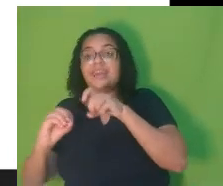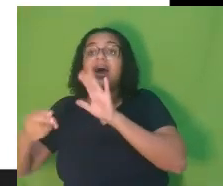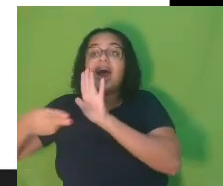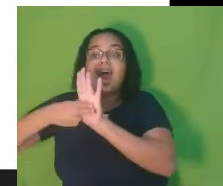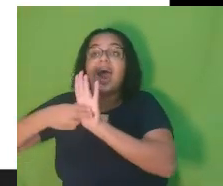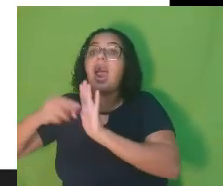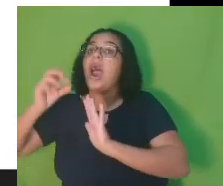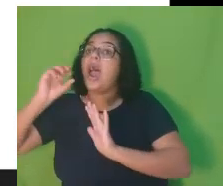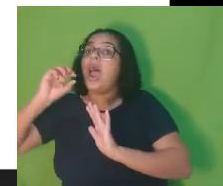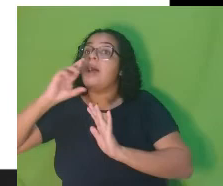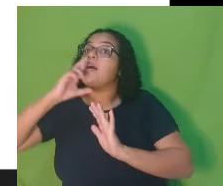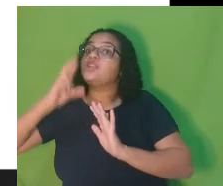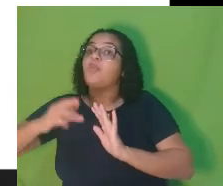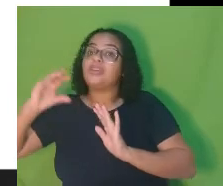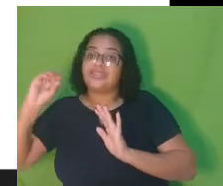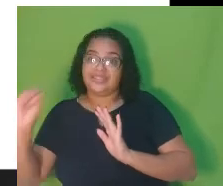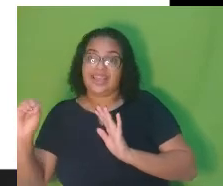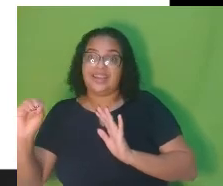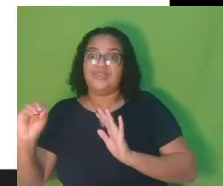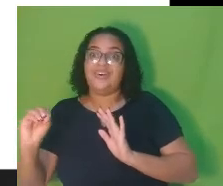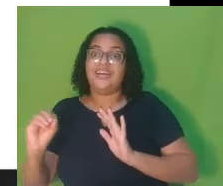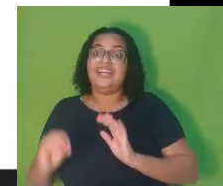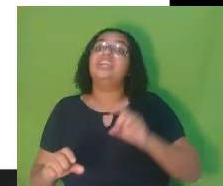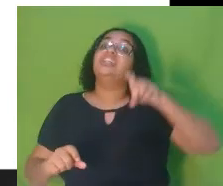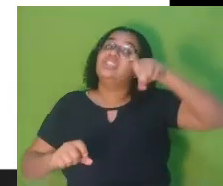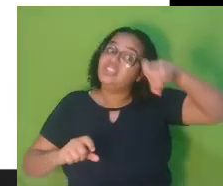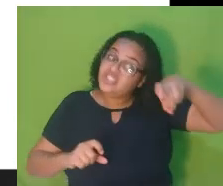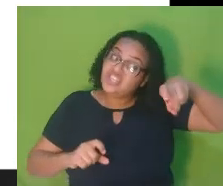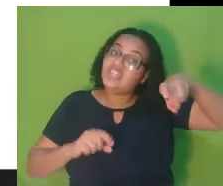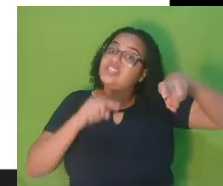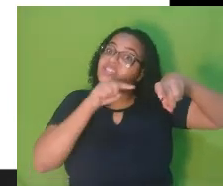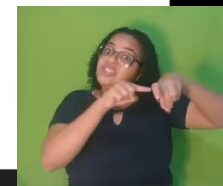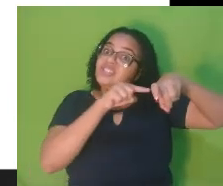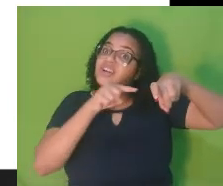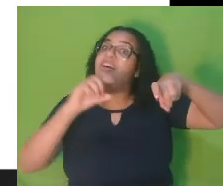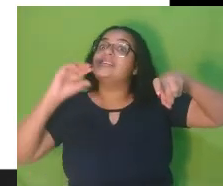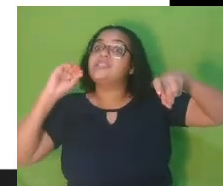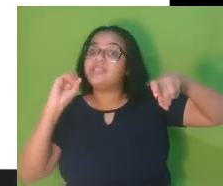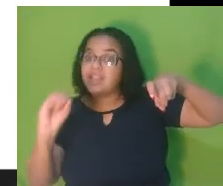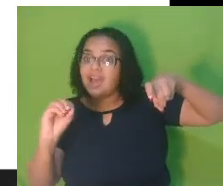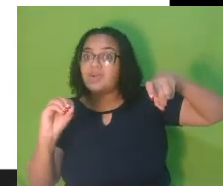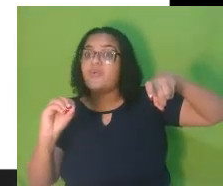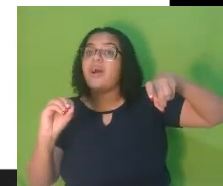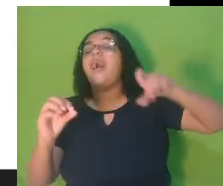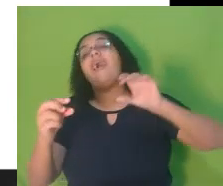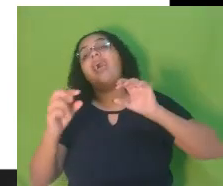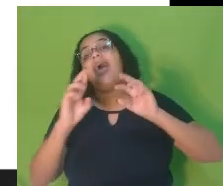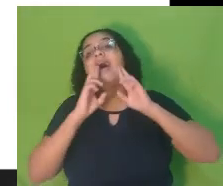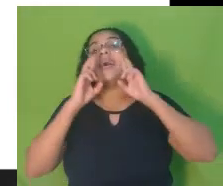0. Portanto, o x0 é a solução